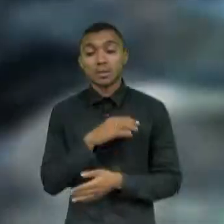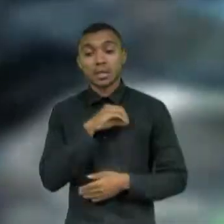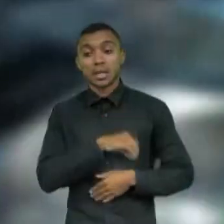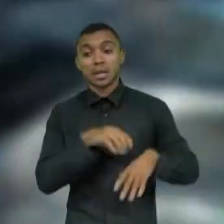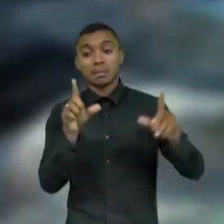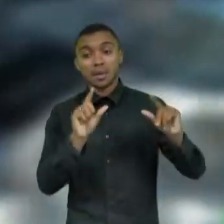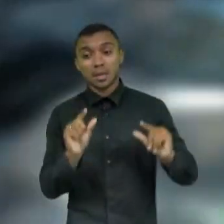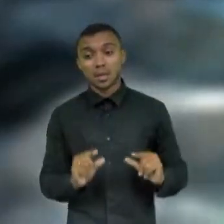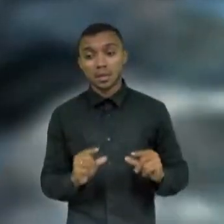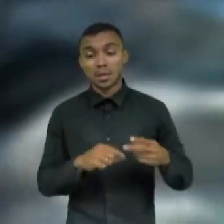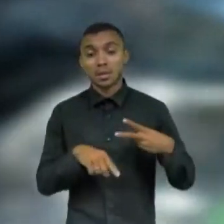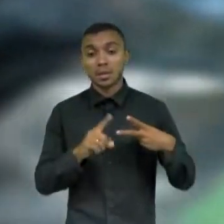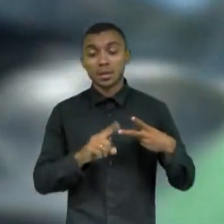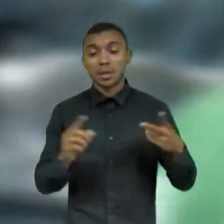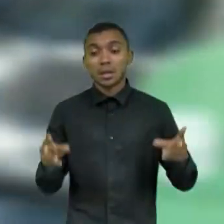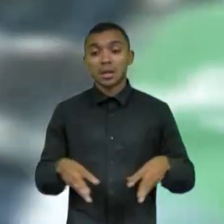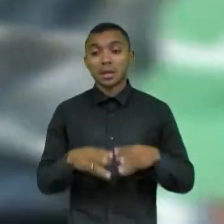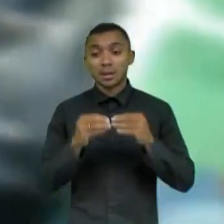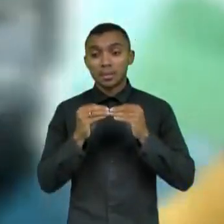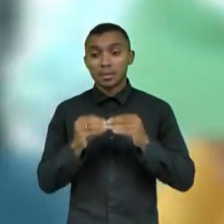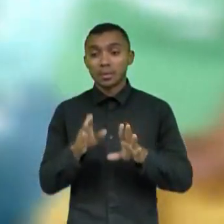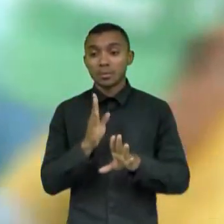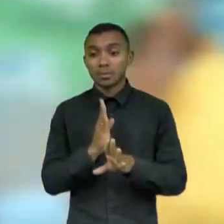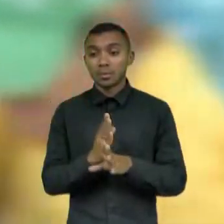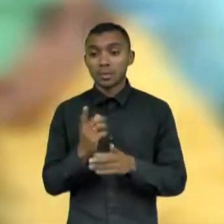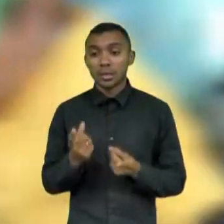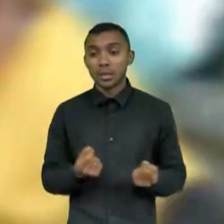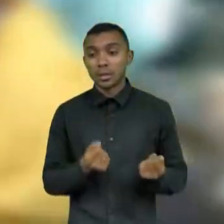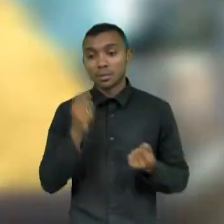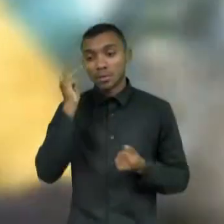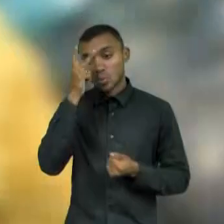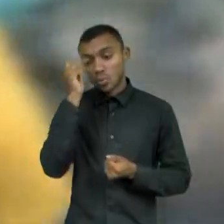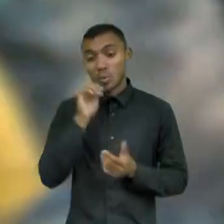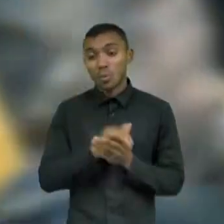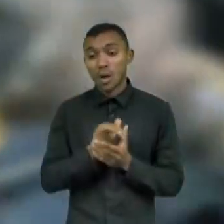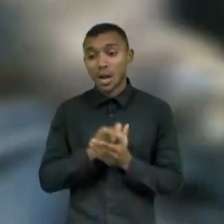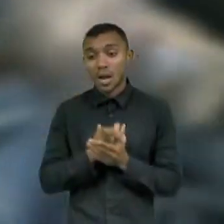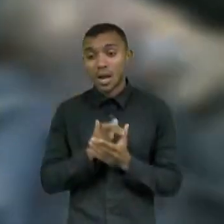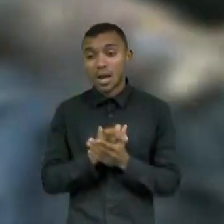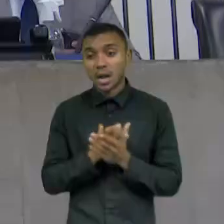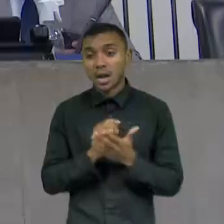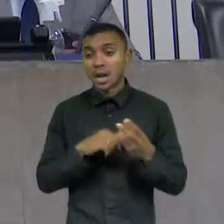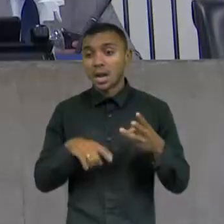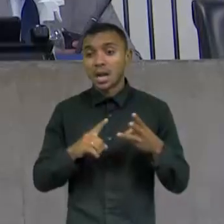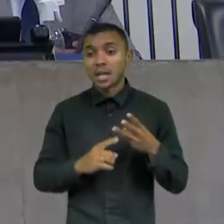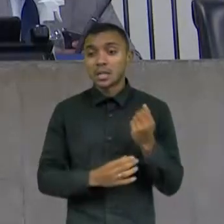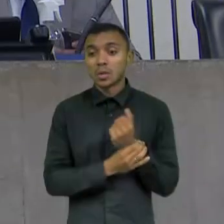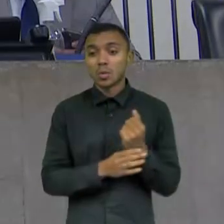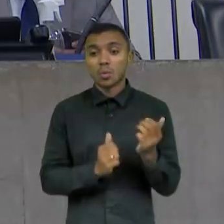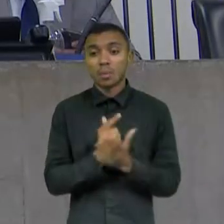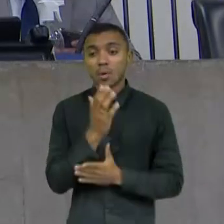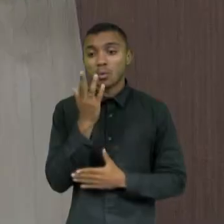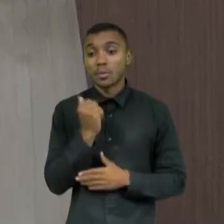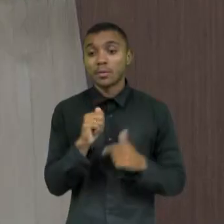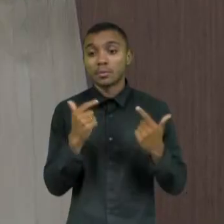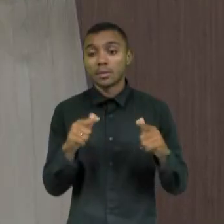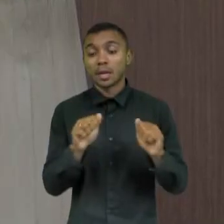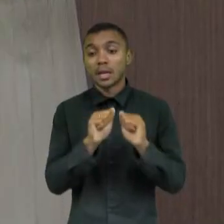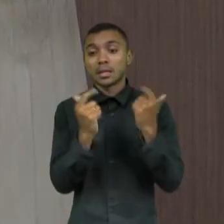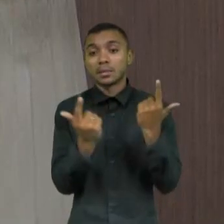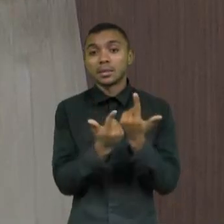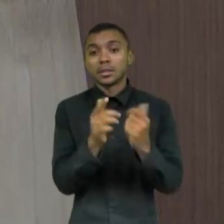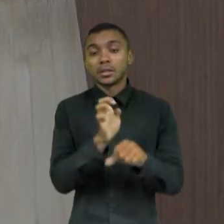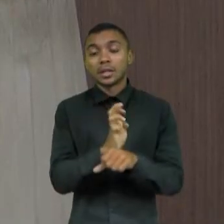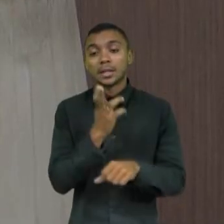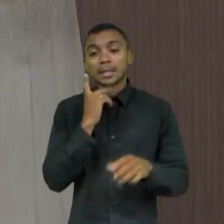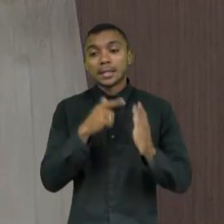trabalho, afetou a acumulação de capital humano e aumentou a insegurança alimentar. Na Assembleia Legislativa, a deputada